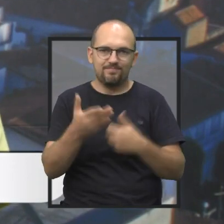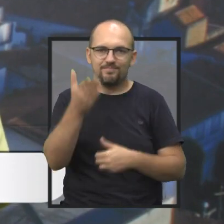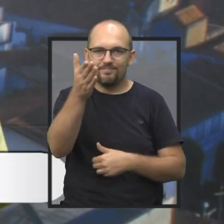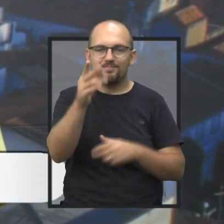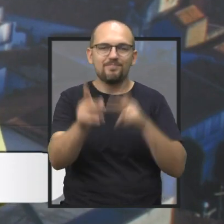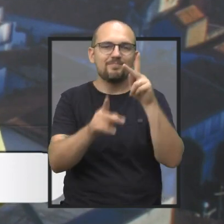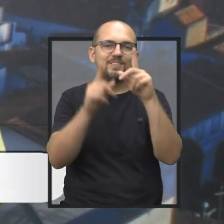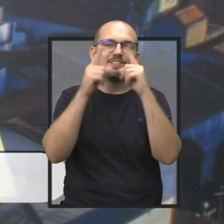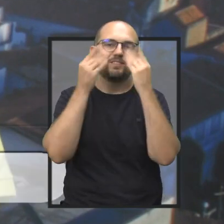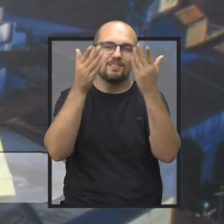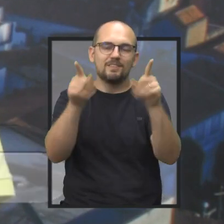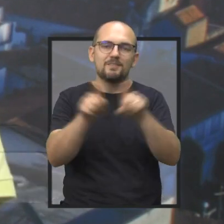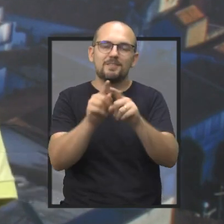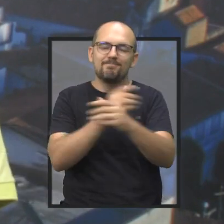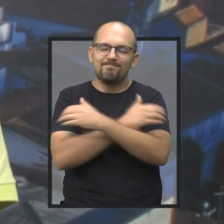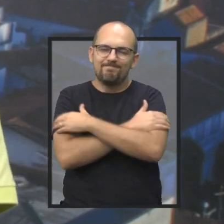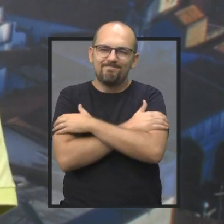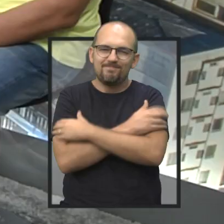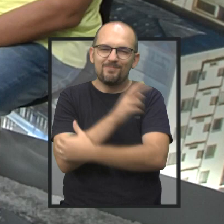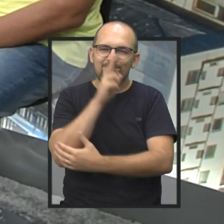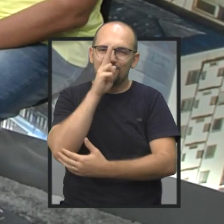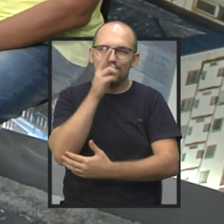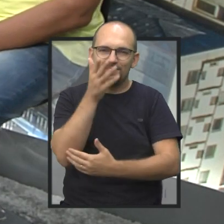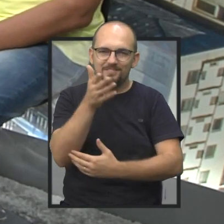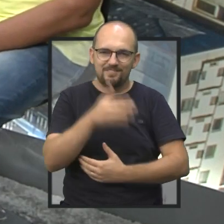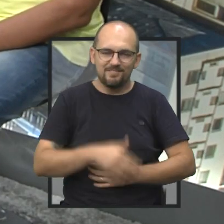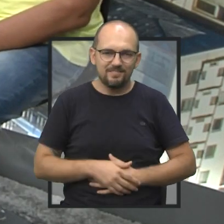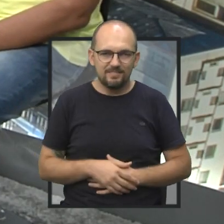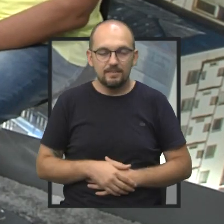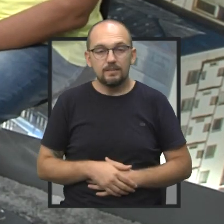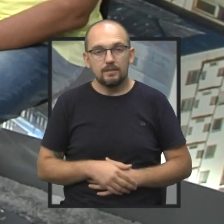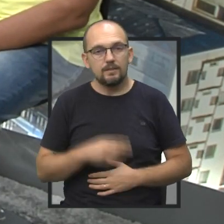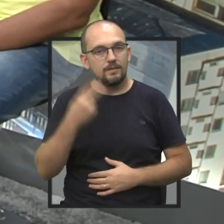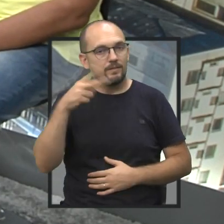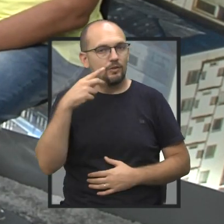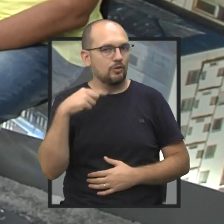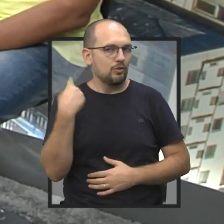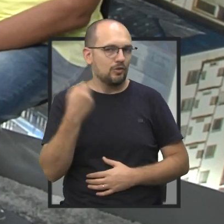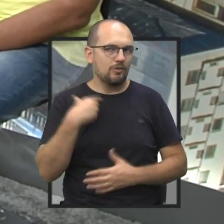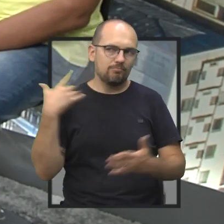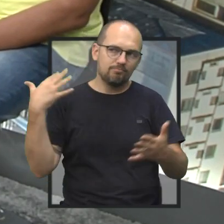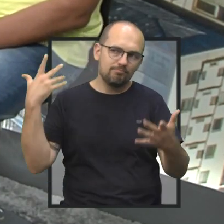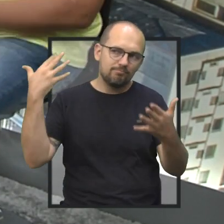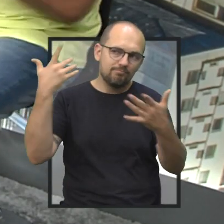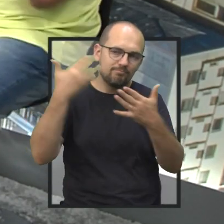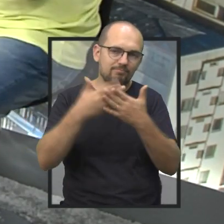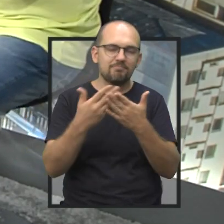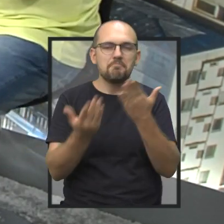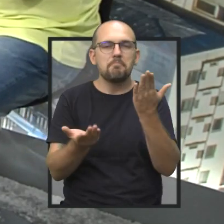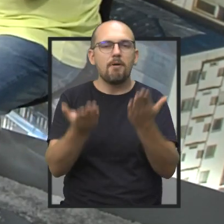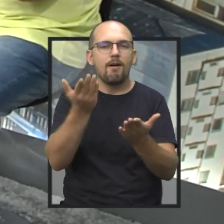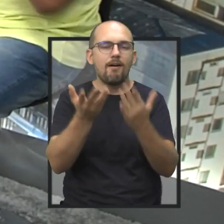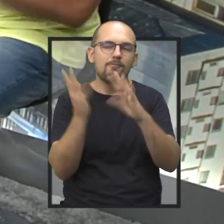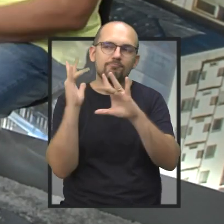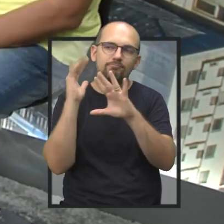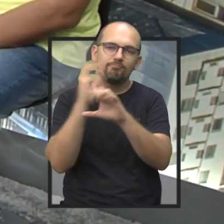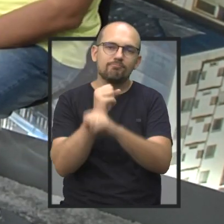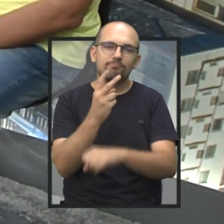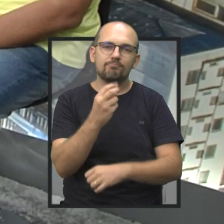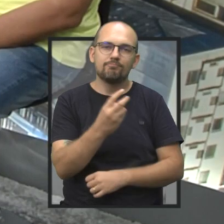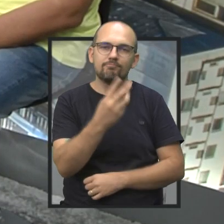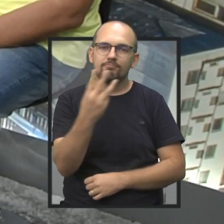população joense. Forte abraço. Bom, vereador, a gente vai fazer um balanço, né, desse ano de 2023, os